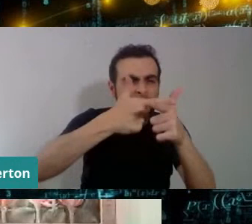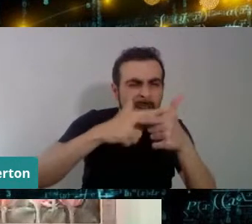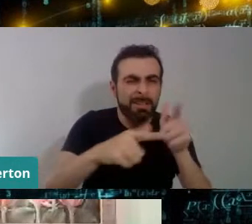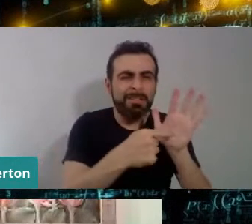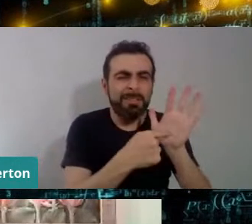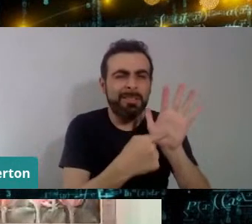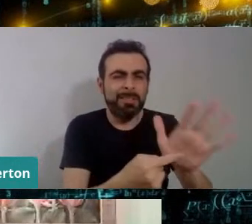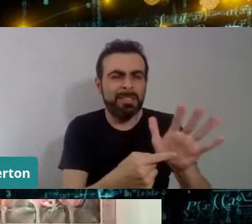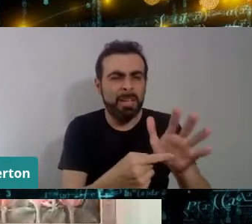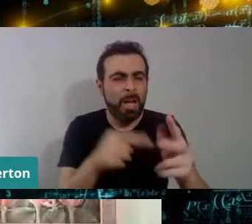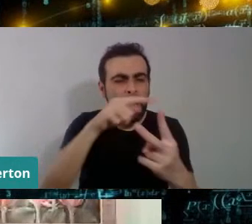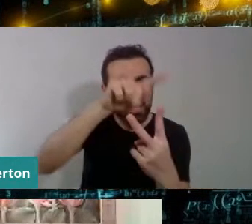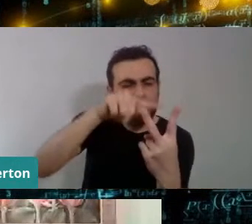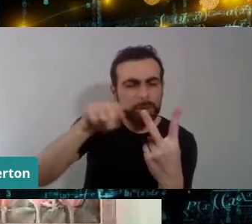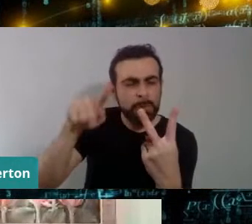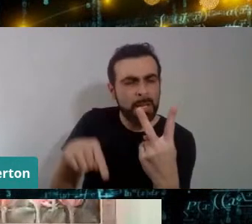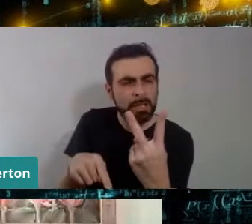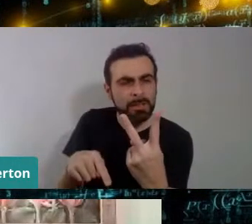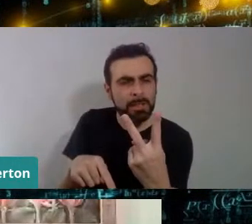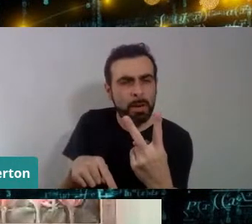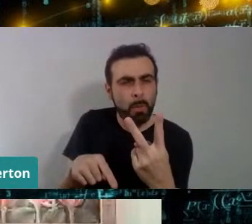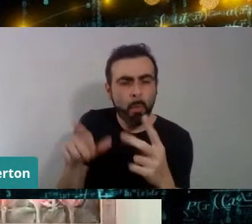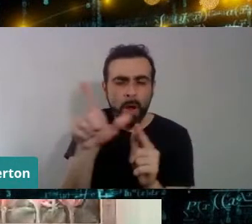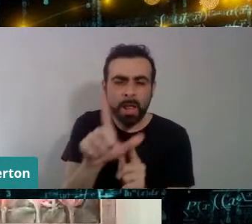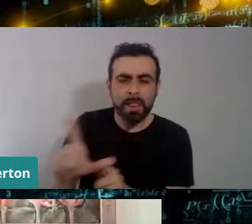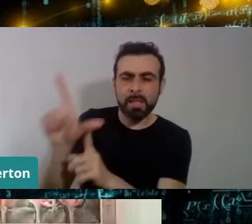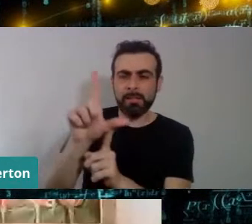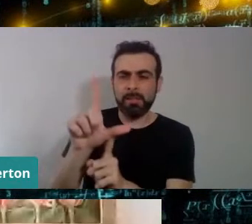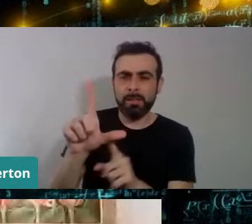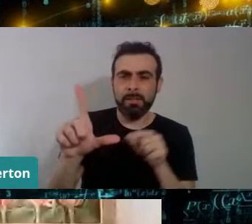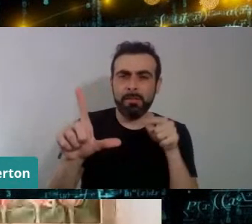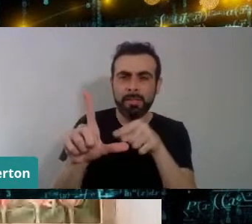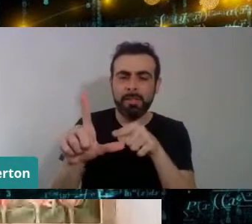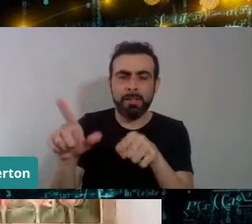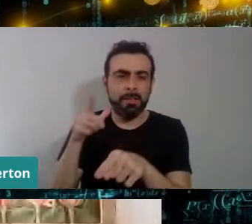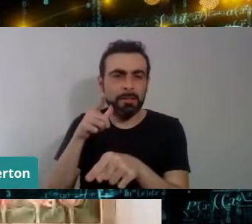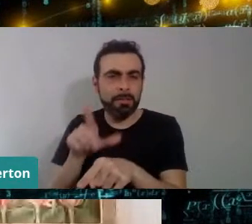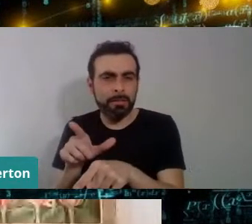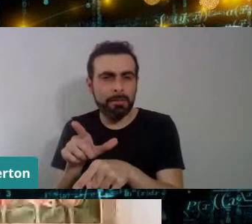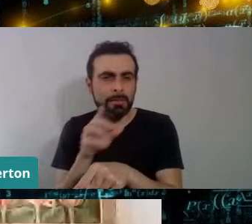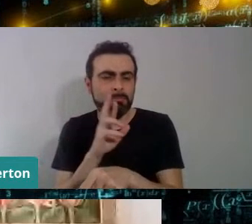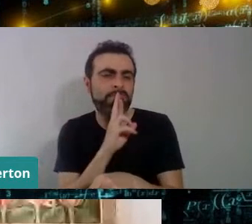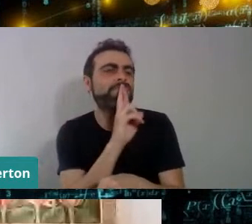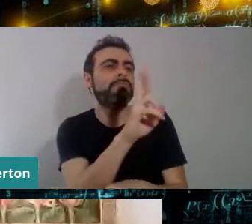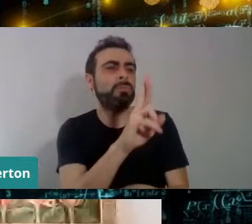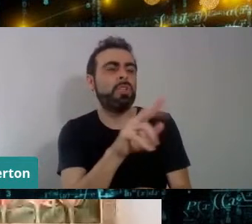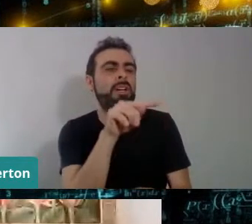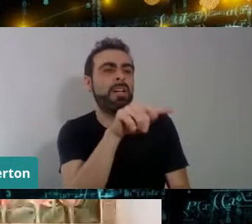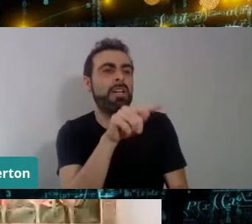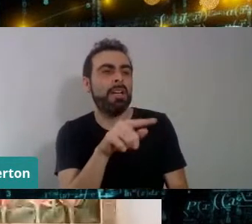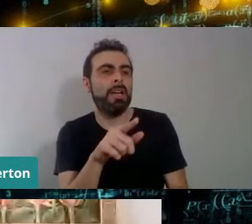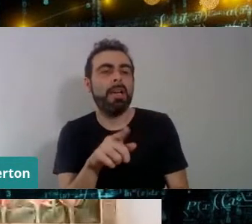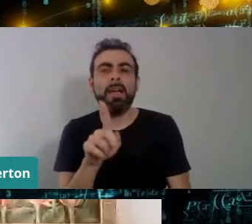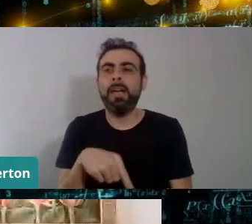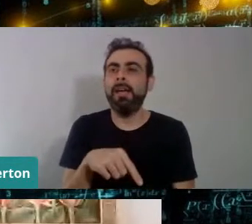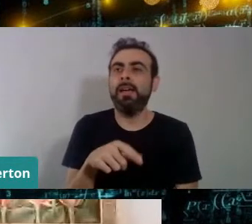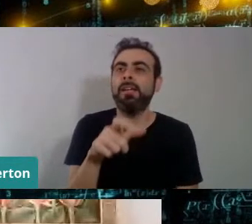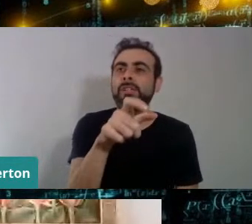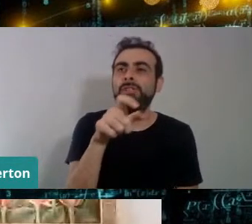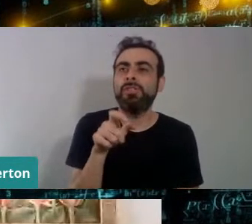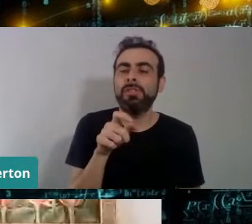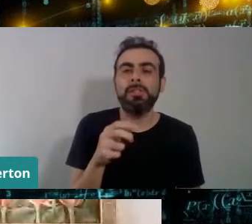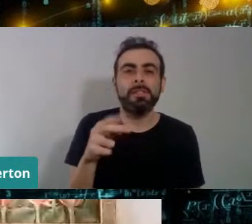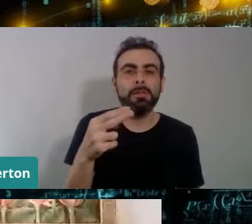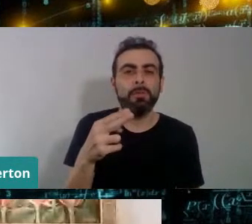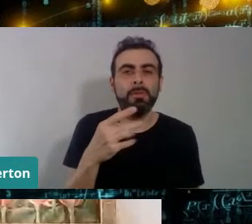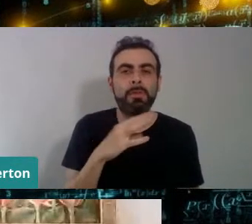algébrica, literal, toda literal, e cujo resultado era x igual a amot, me